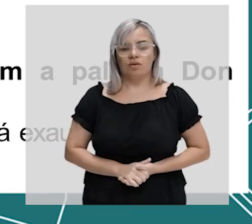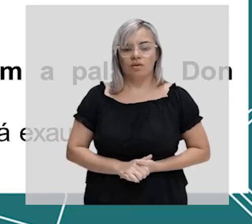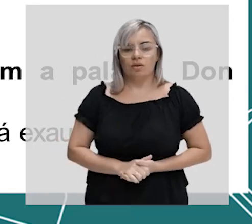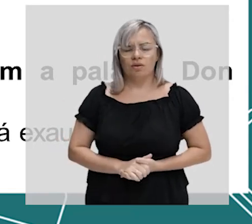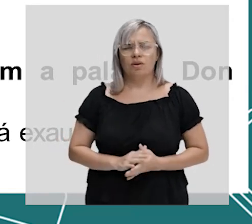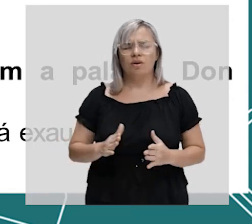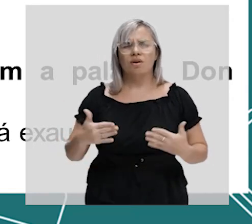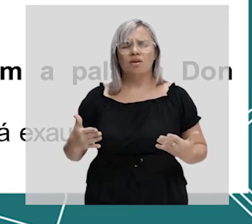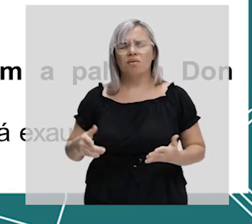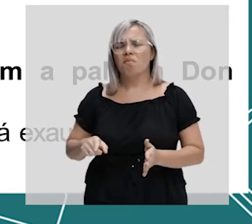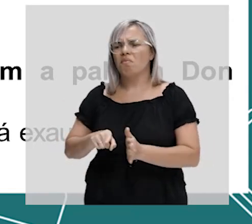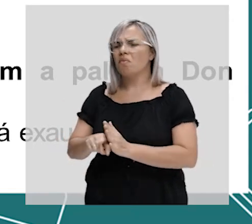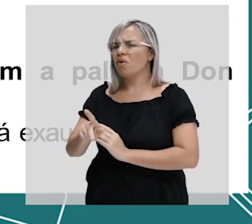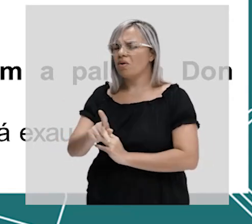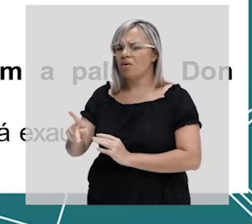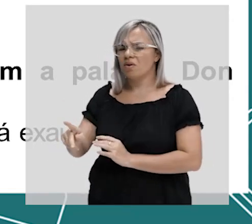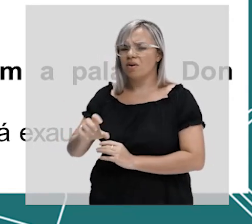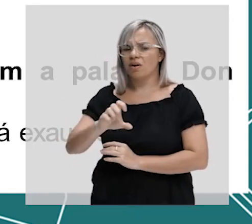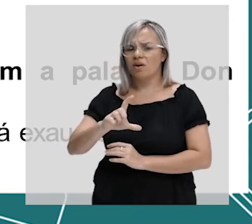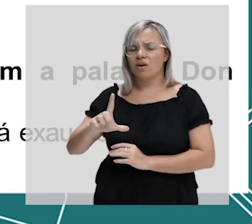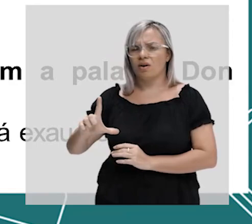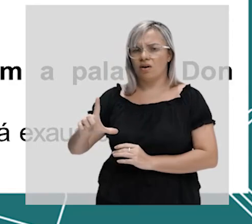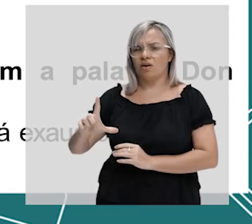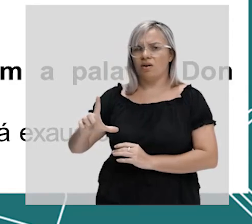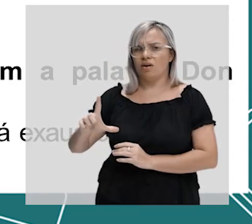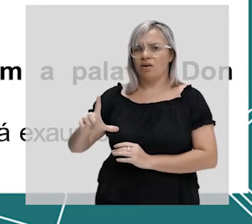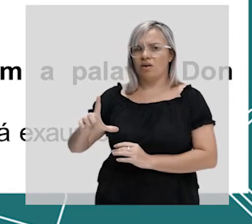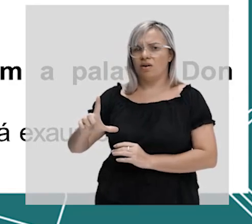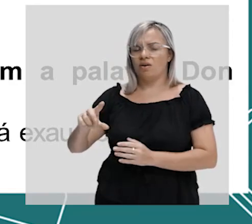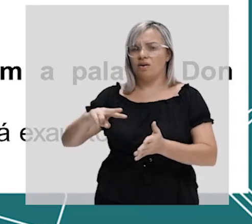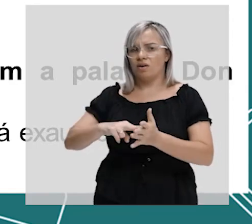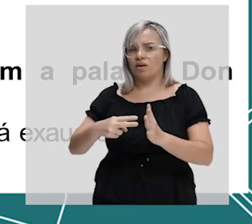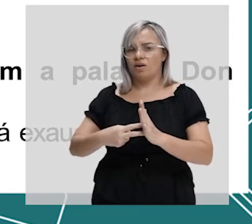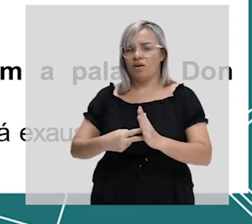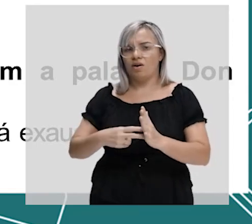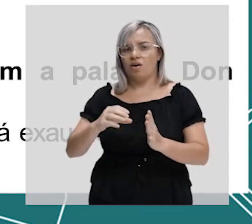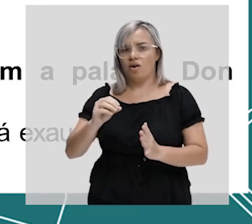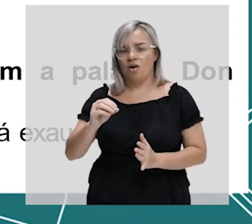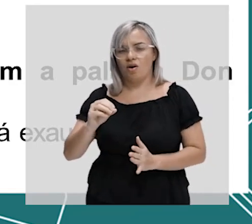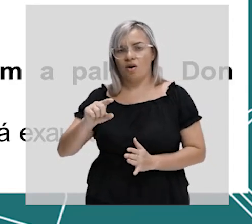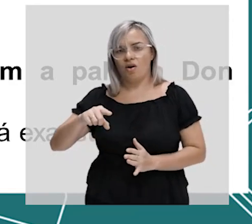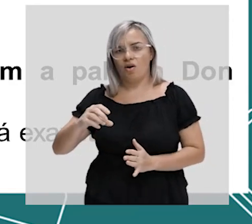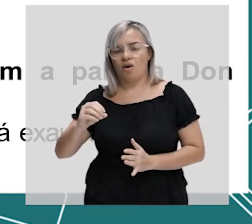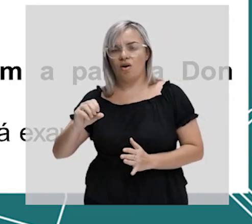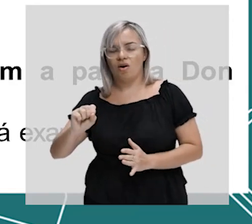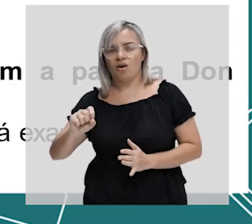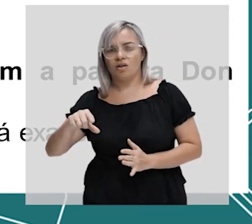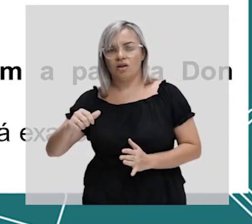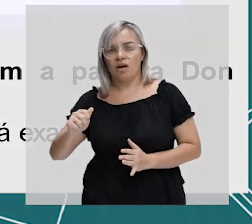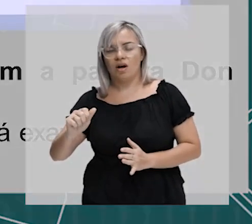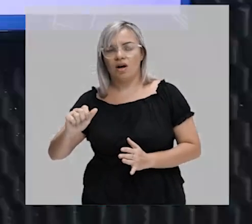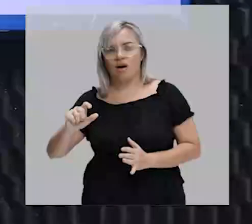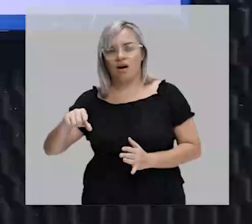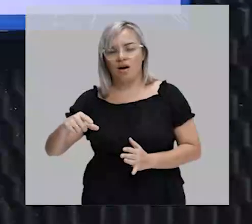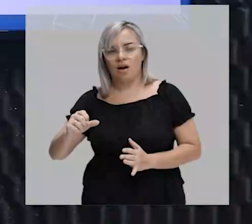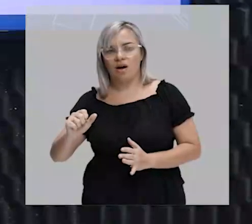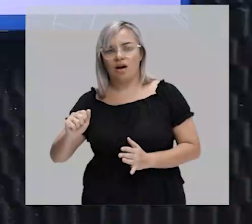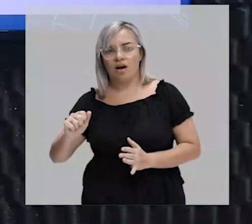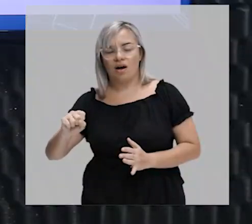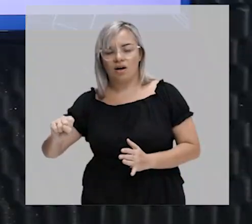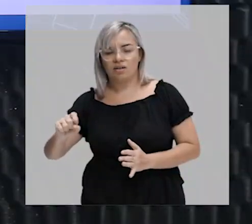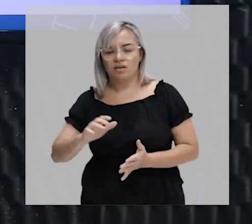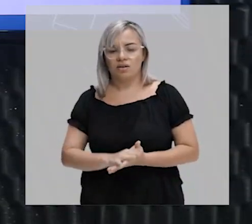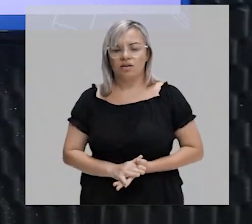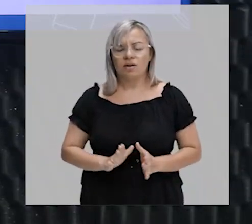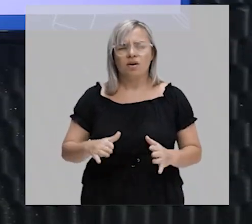é um artigo que significa o, a, os, as. Por que na tradução está lá nasci no